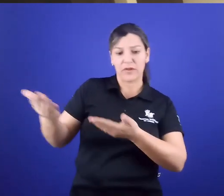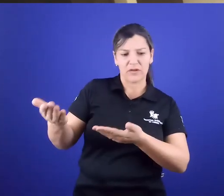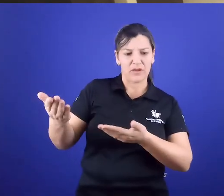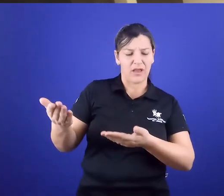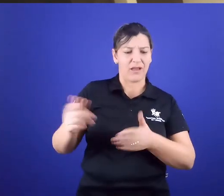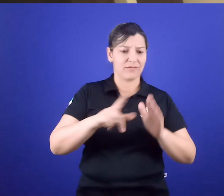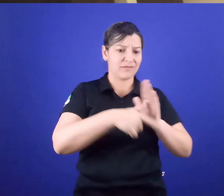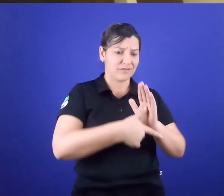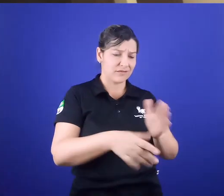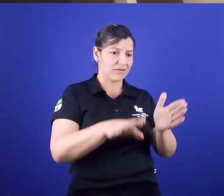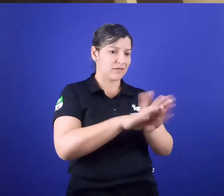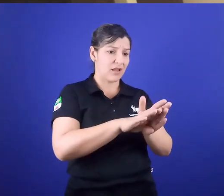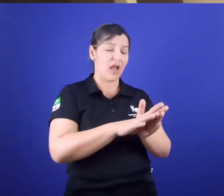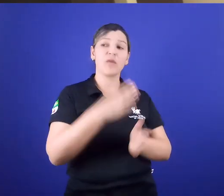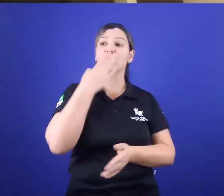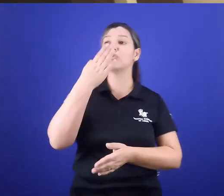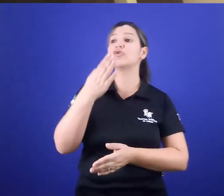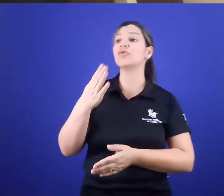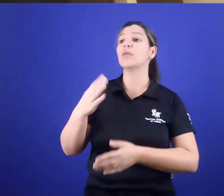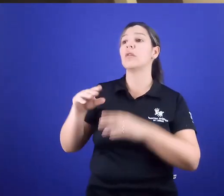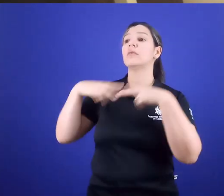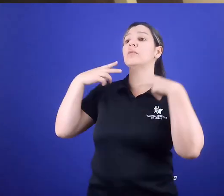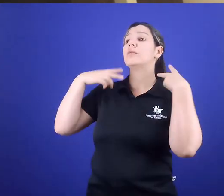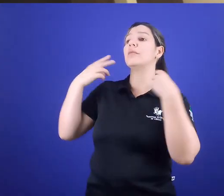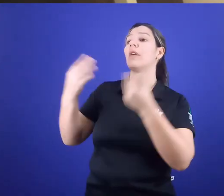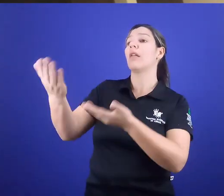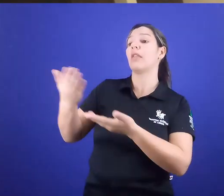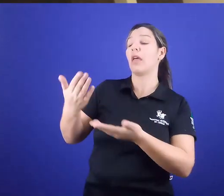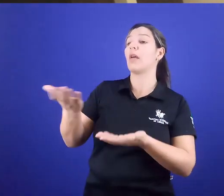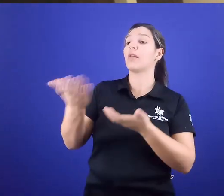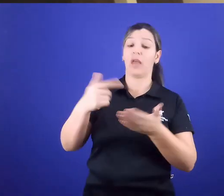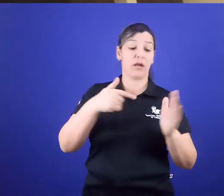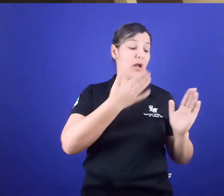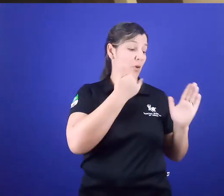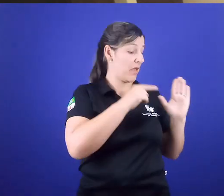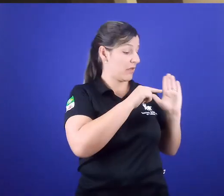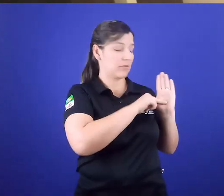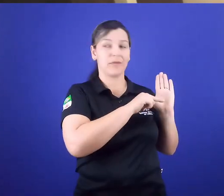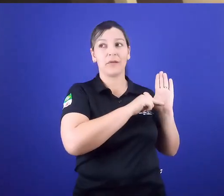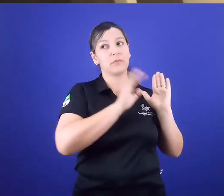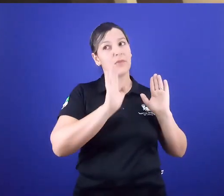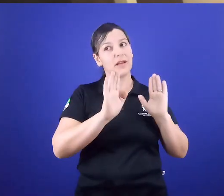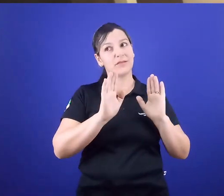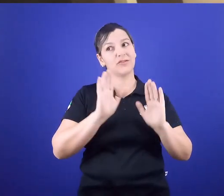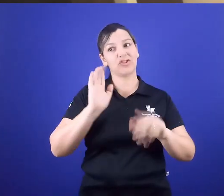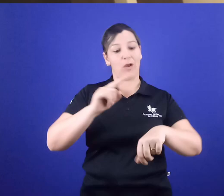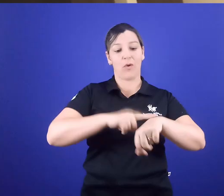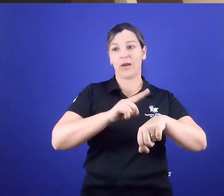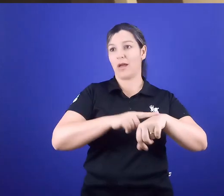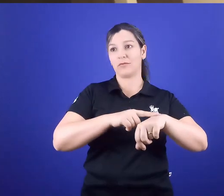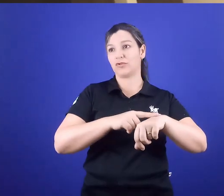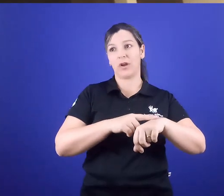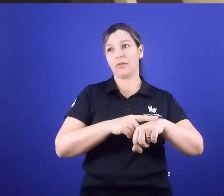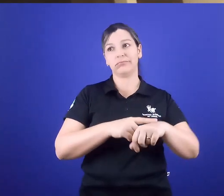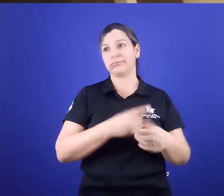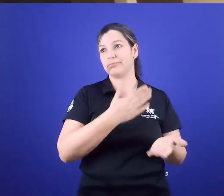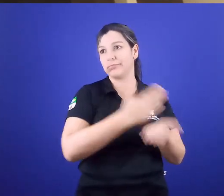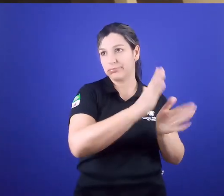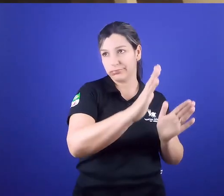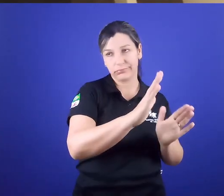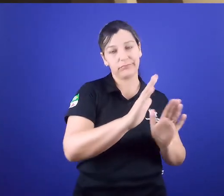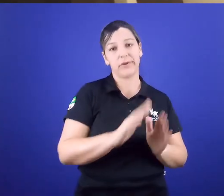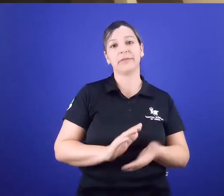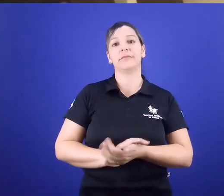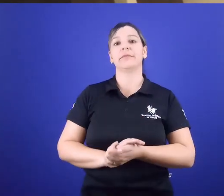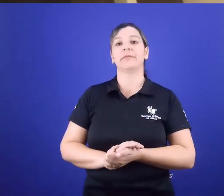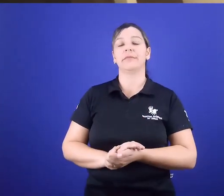esse daqui, porque eu não comi. E já tinha passado, tá? Então, não é essa a intenção do menu em eventos. A intenção é